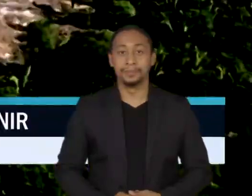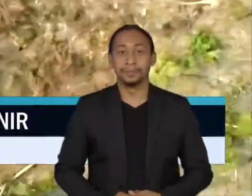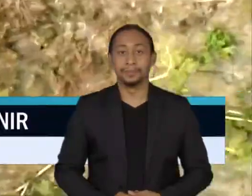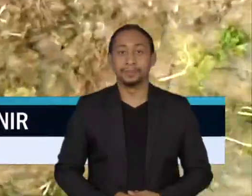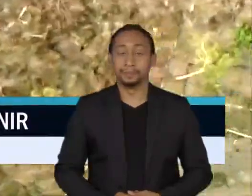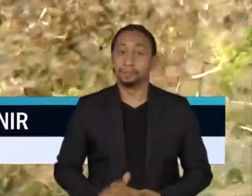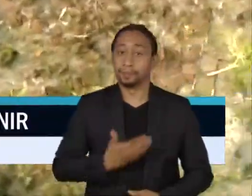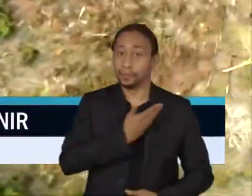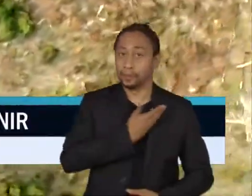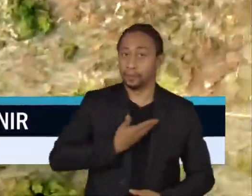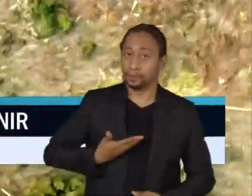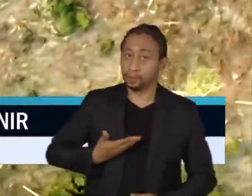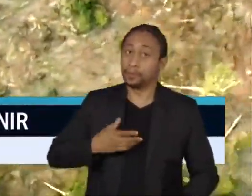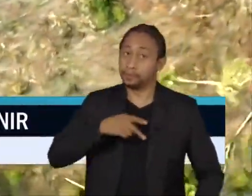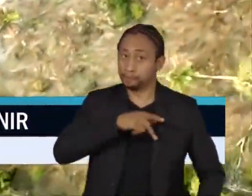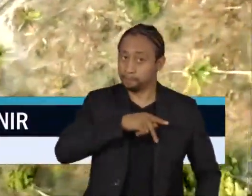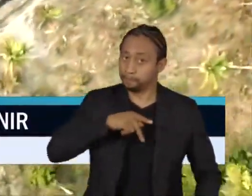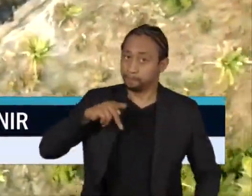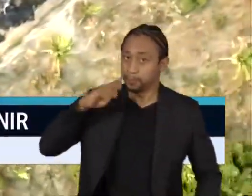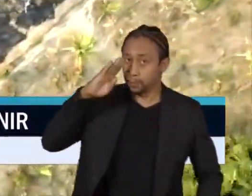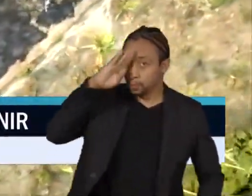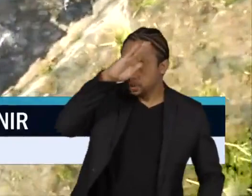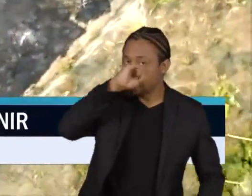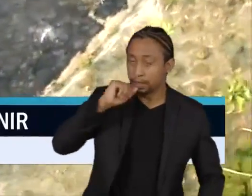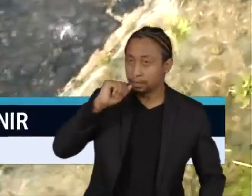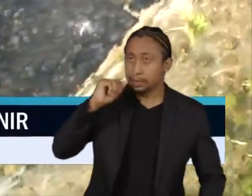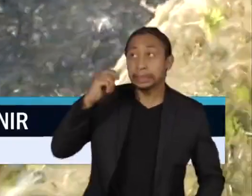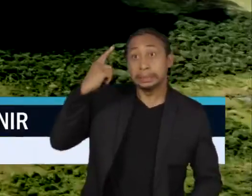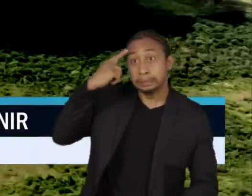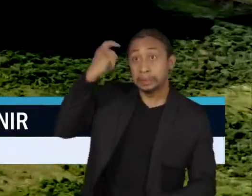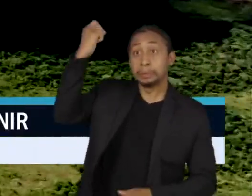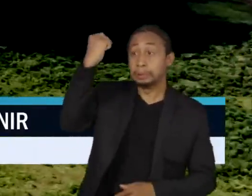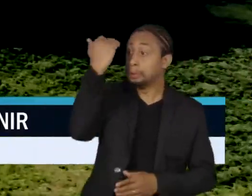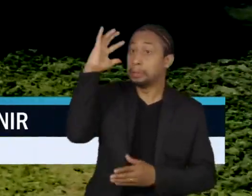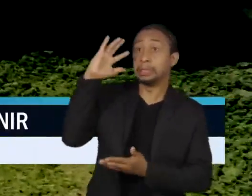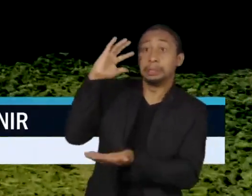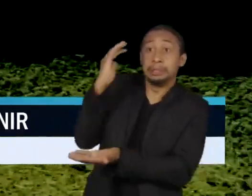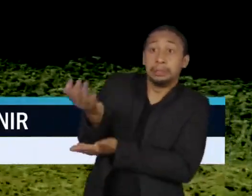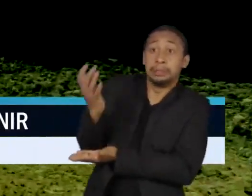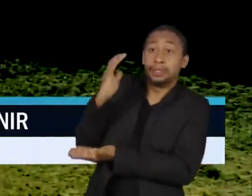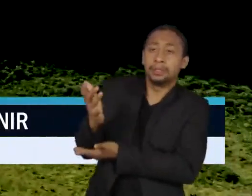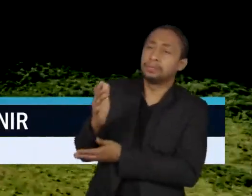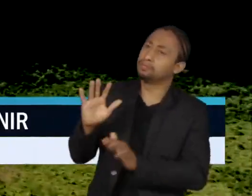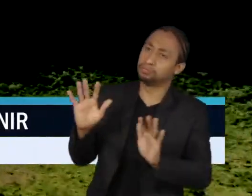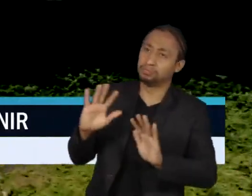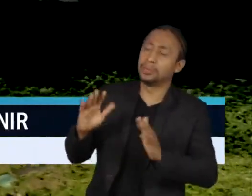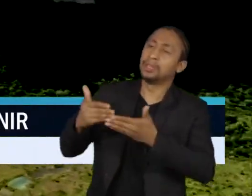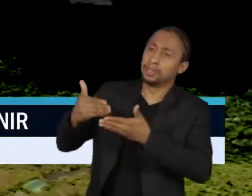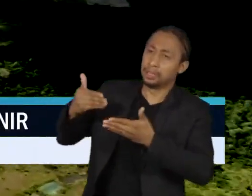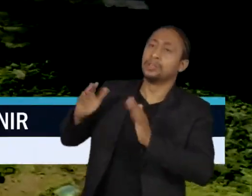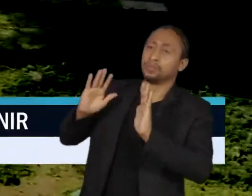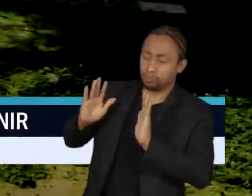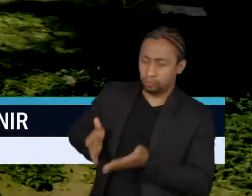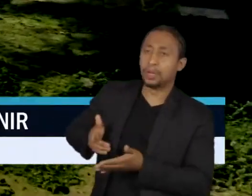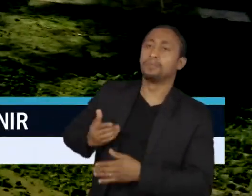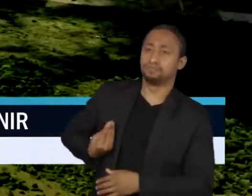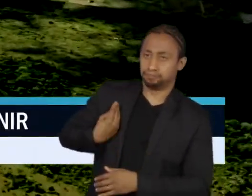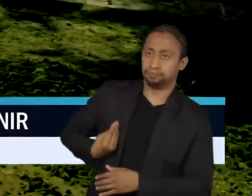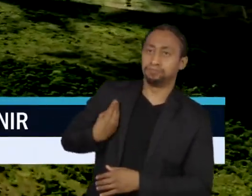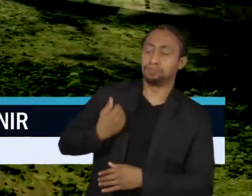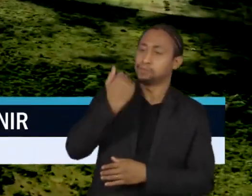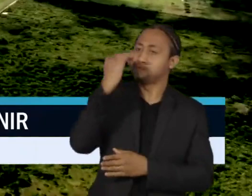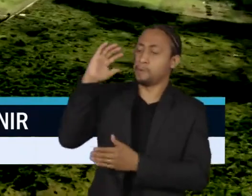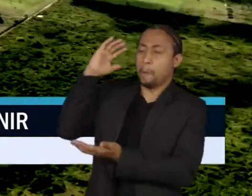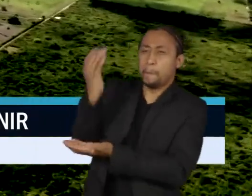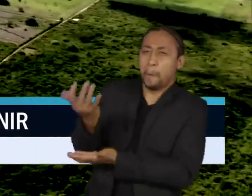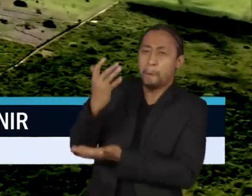O governo Bolsonaro não inventou o desmatamento. Ele já existia em números preocupantes antes do atual presidente chegar